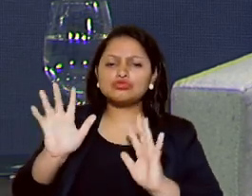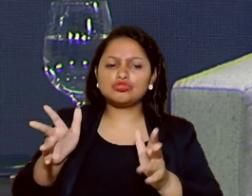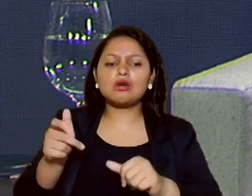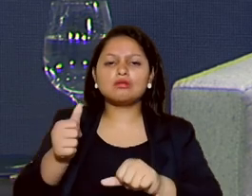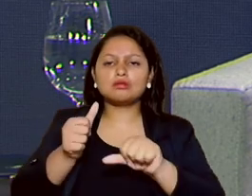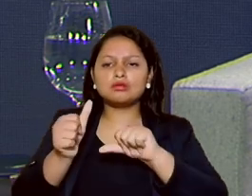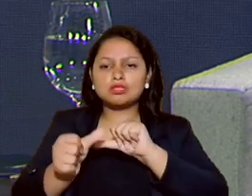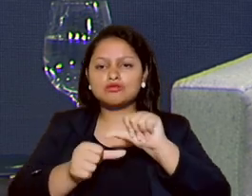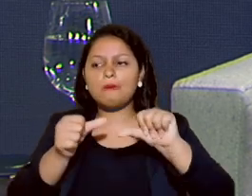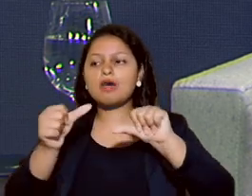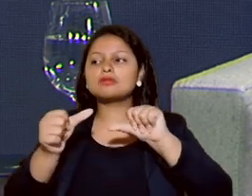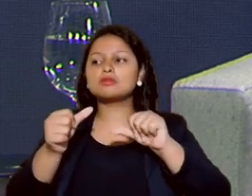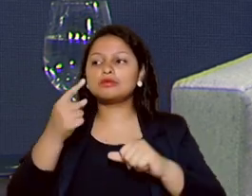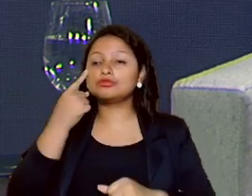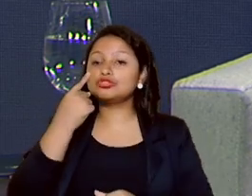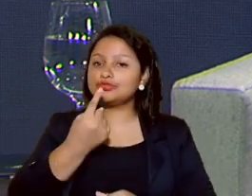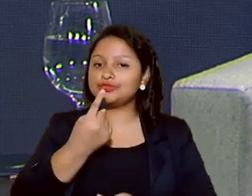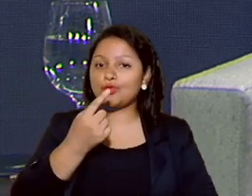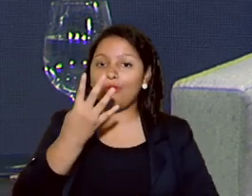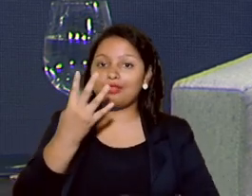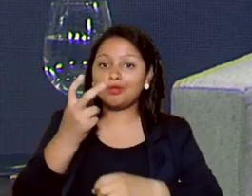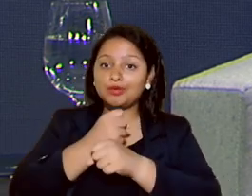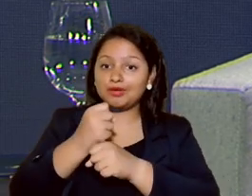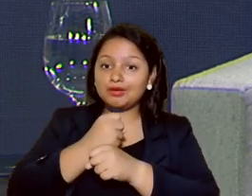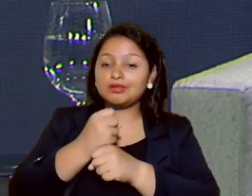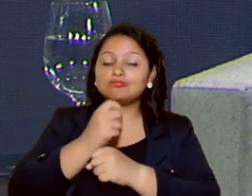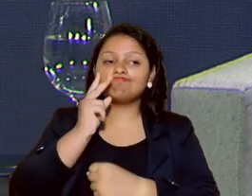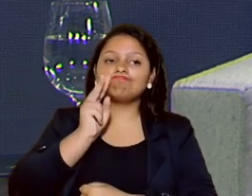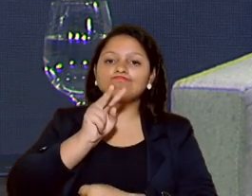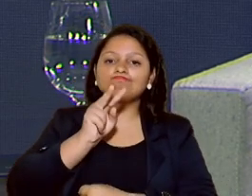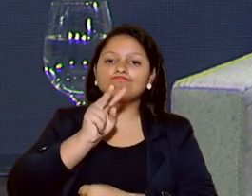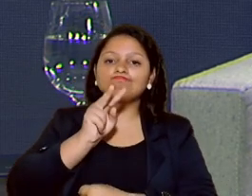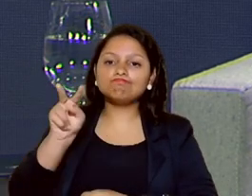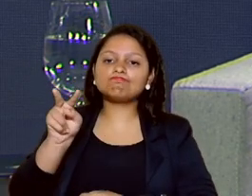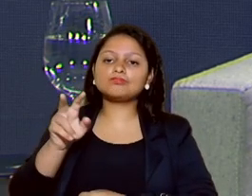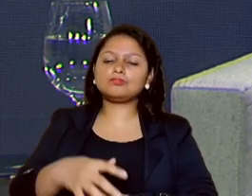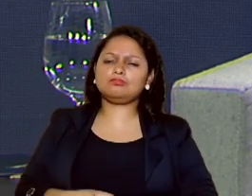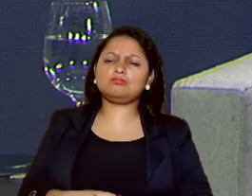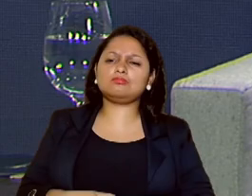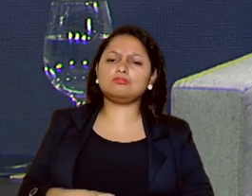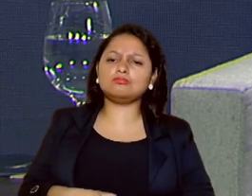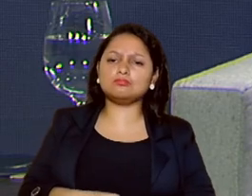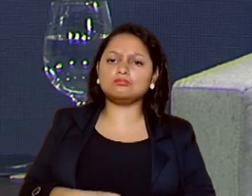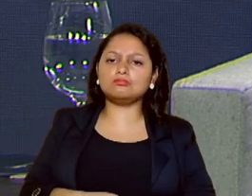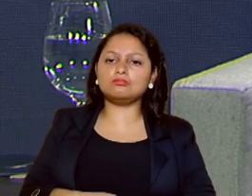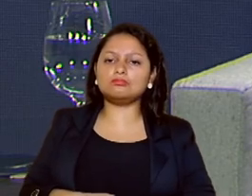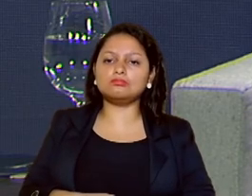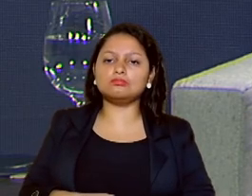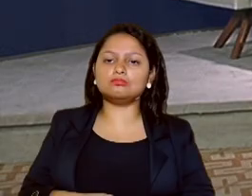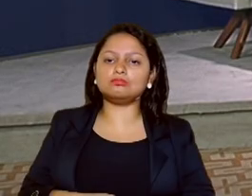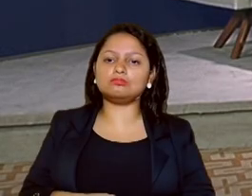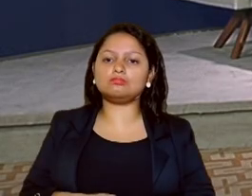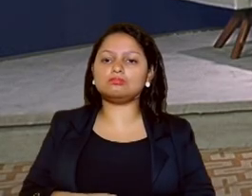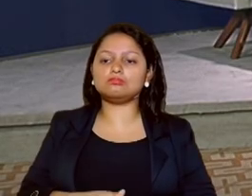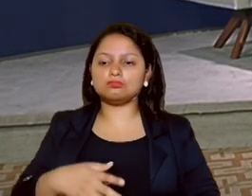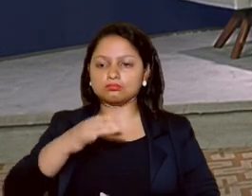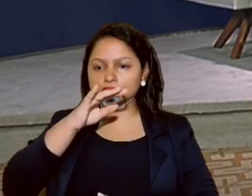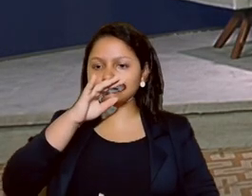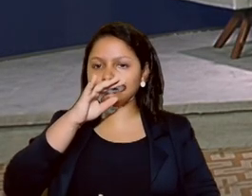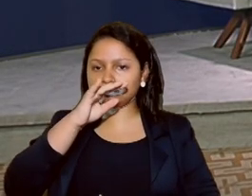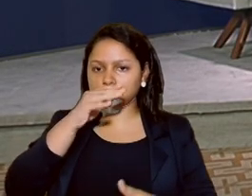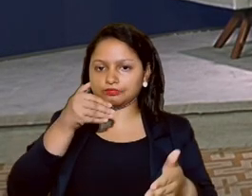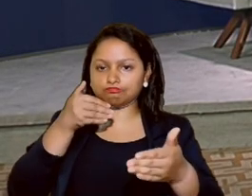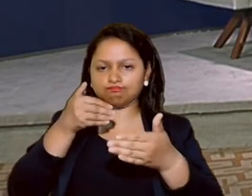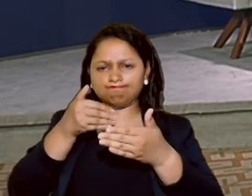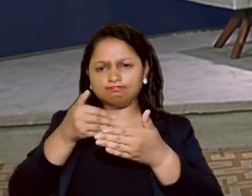o que a gente já viveu Nesses últimos quatro anos quatro mas assim tem coisa talvez um pouco mais de um curto prazo alguma coisa mais longo prazo eu acho que